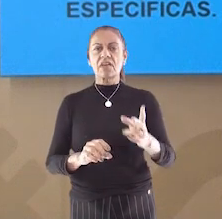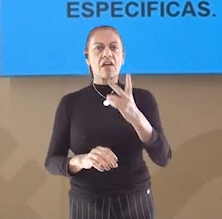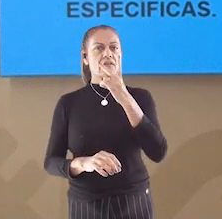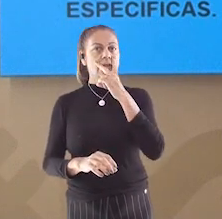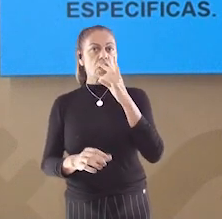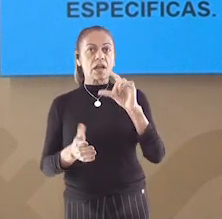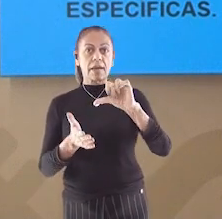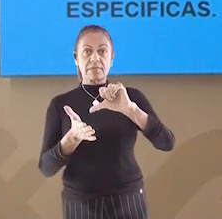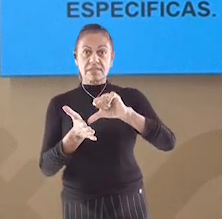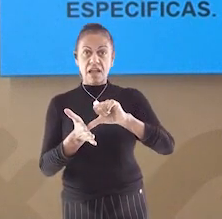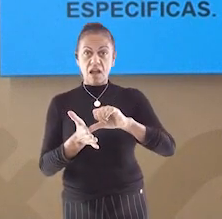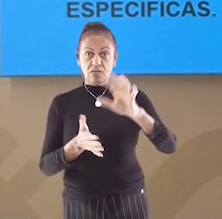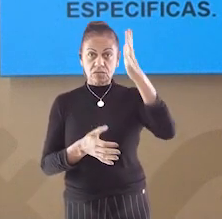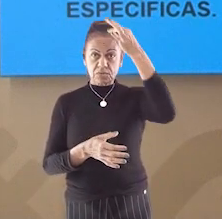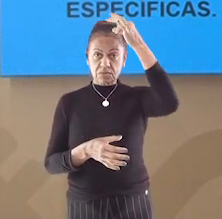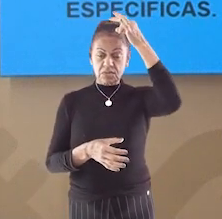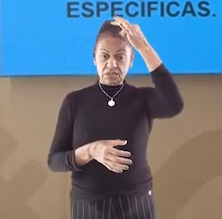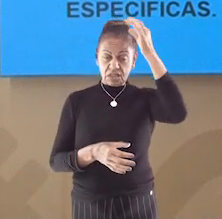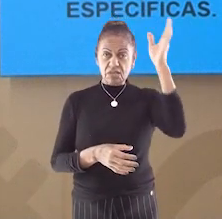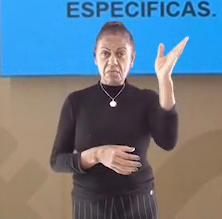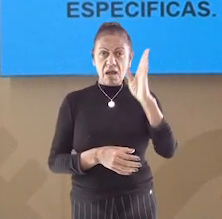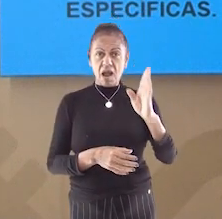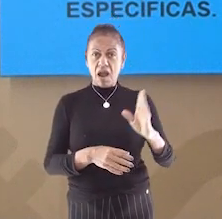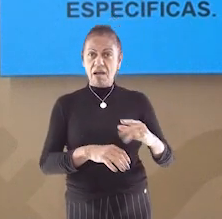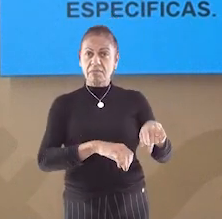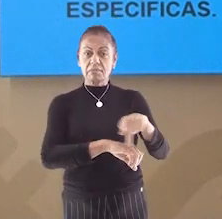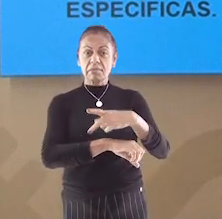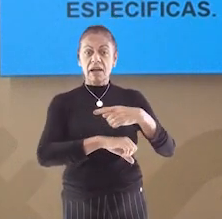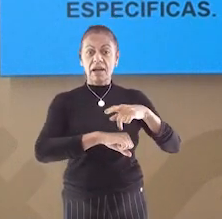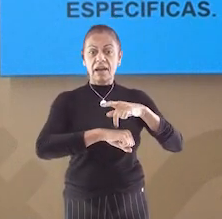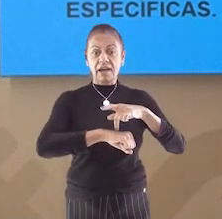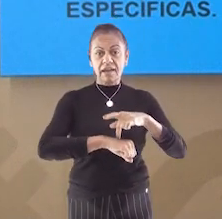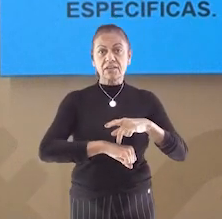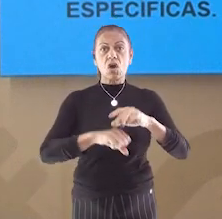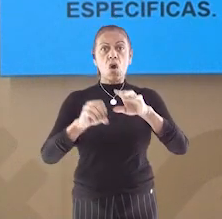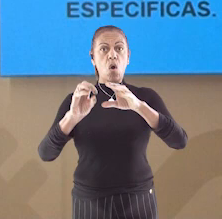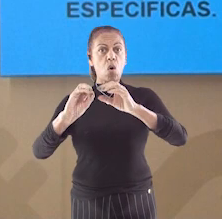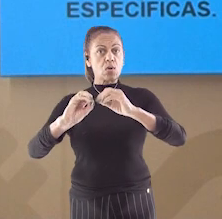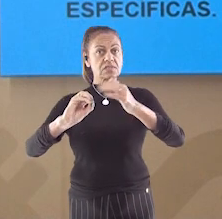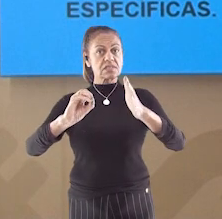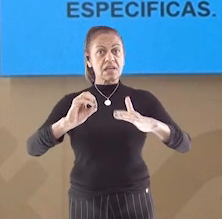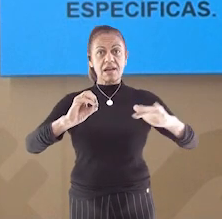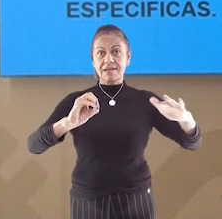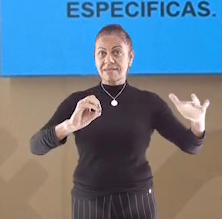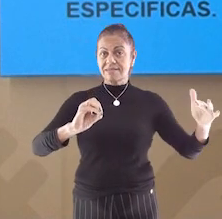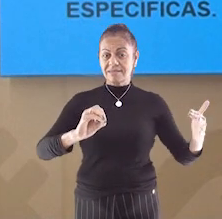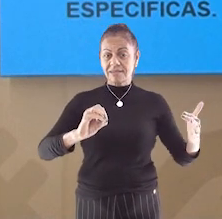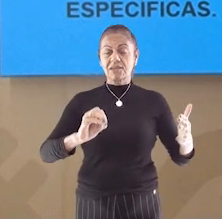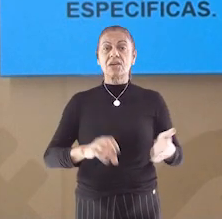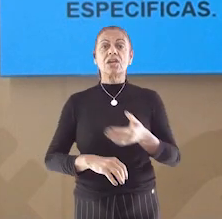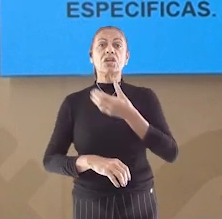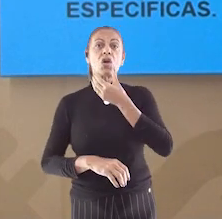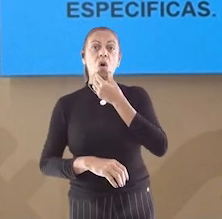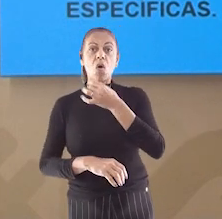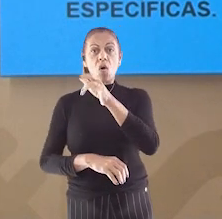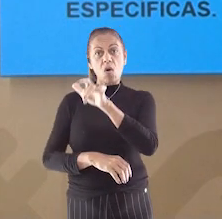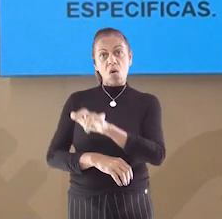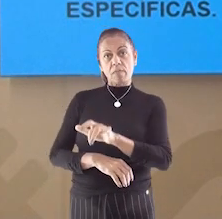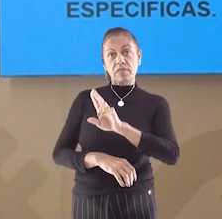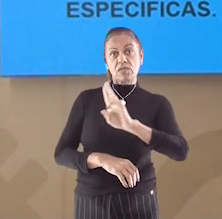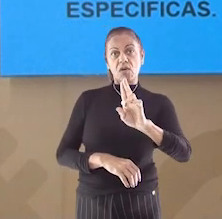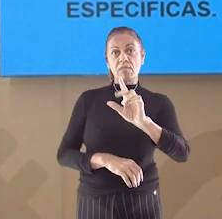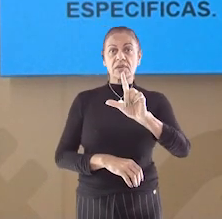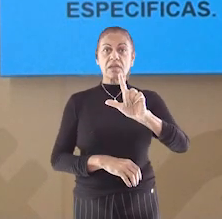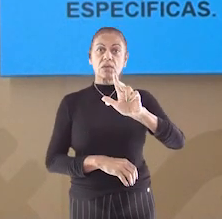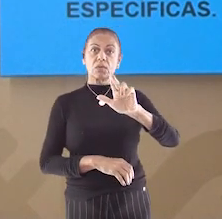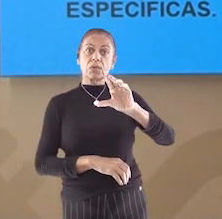capital do estado. Brasil, um país. Atlântico, o nome de um dos oceanos no nosso planeta. E Luciano, que é o nome de uma pessoa, de um